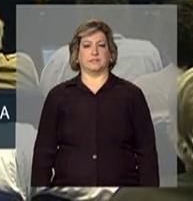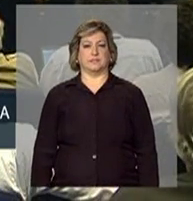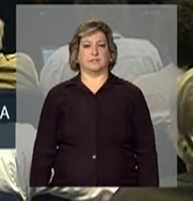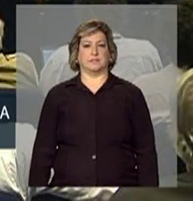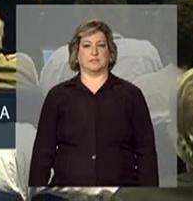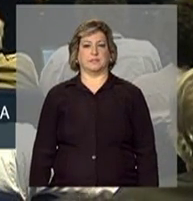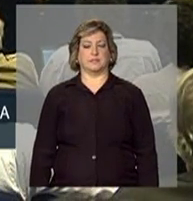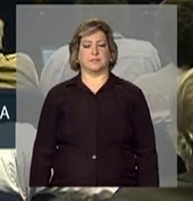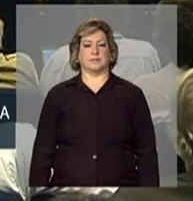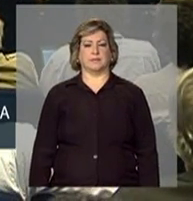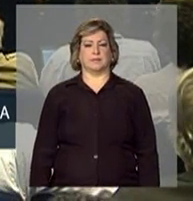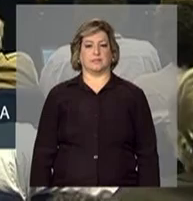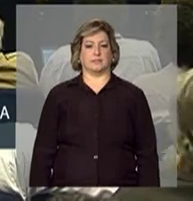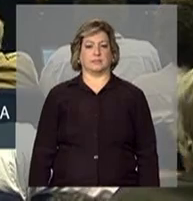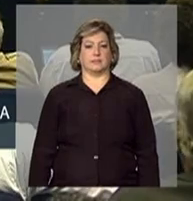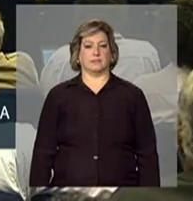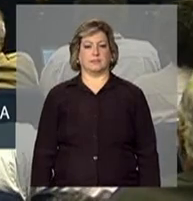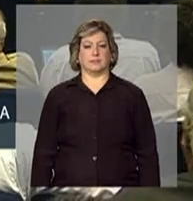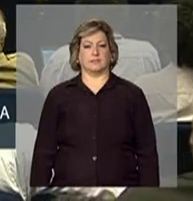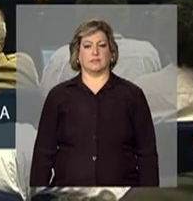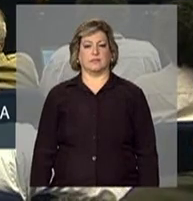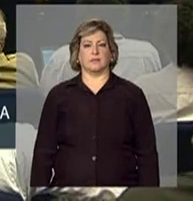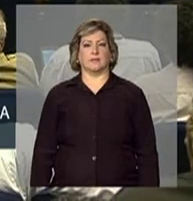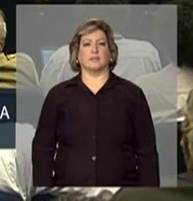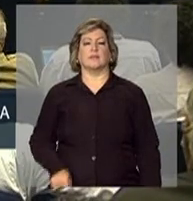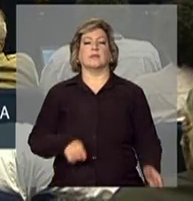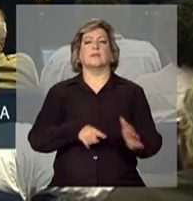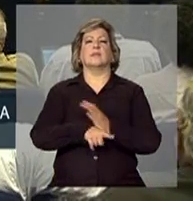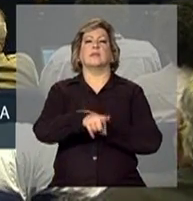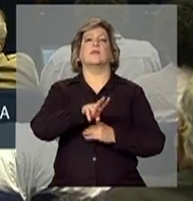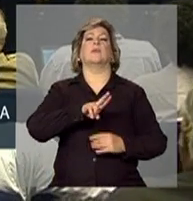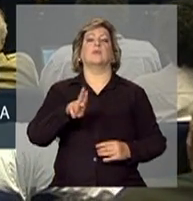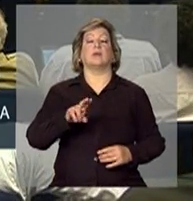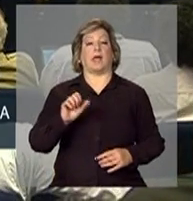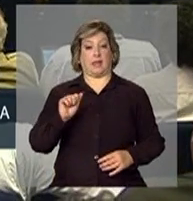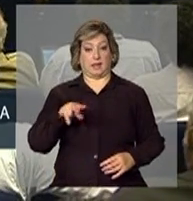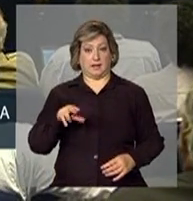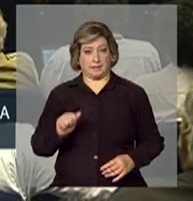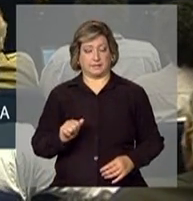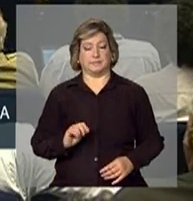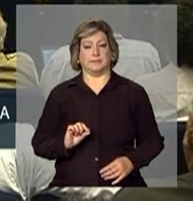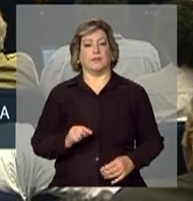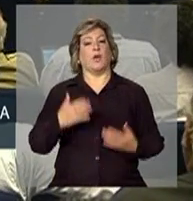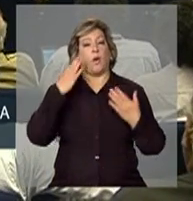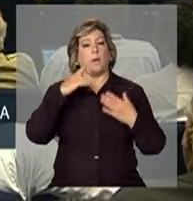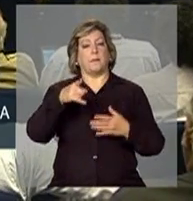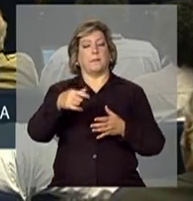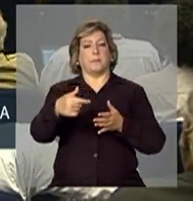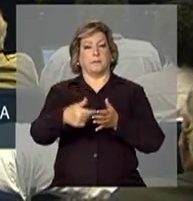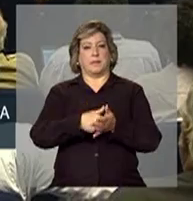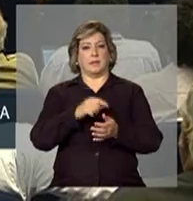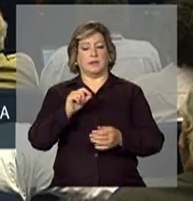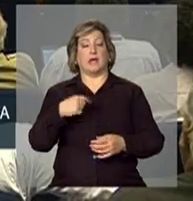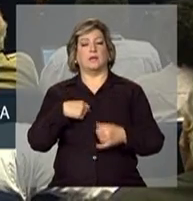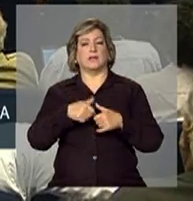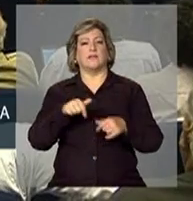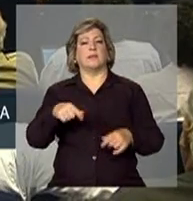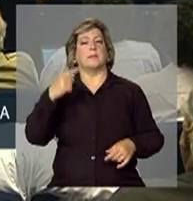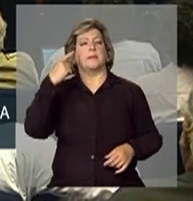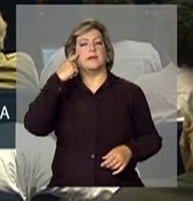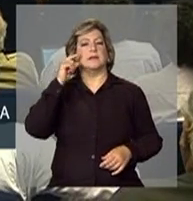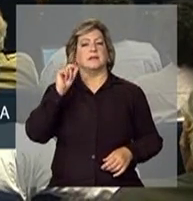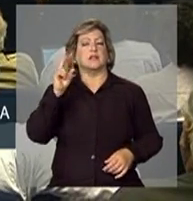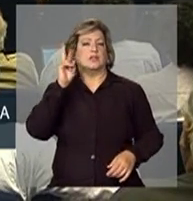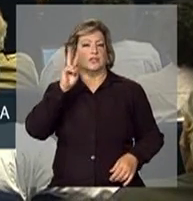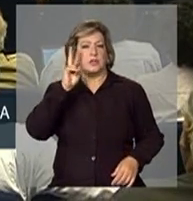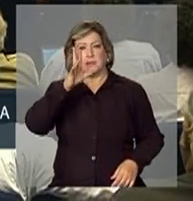Ana, né? Seu nome? Como é seu nome? Ana. Então, obrigada pela pergunta. Eu estava aqui pensando... Sobre indígena,